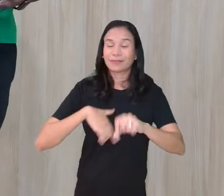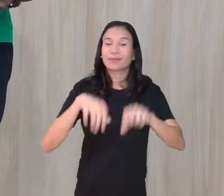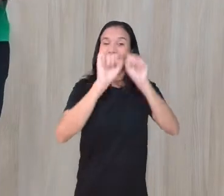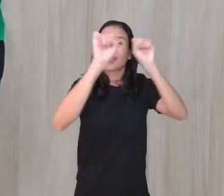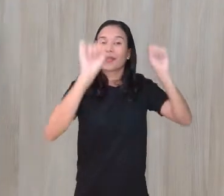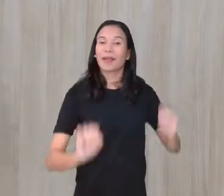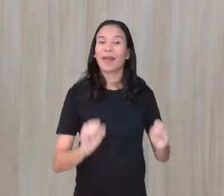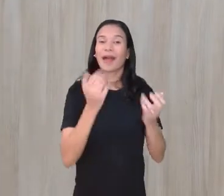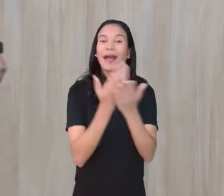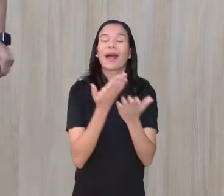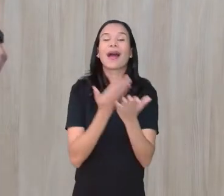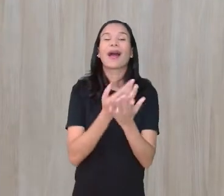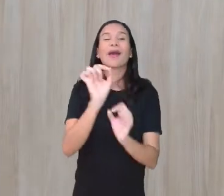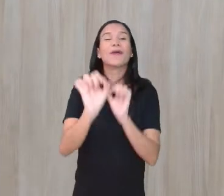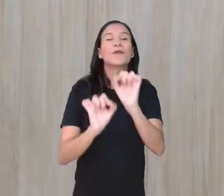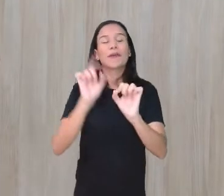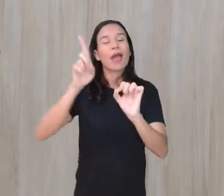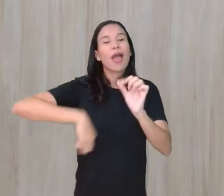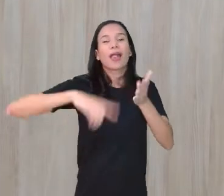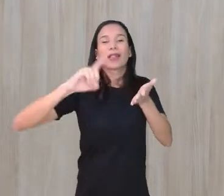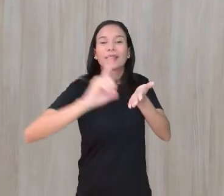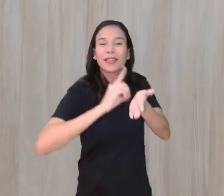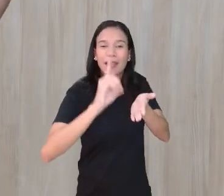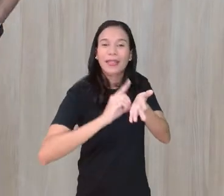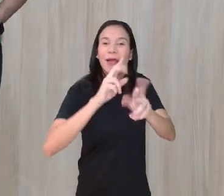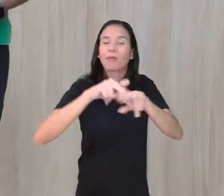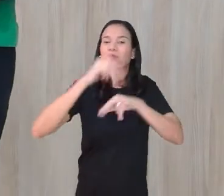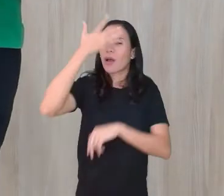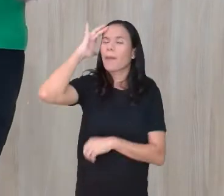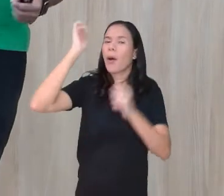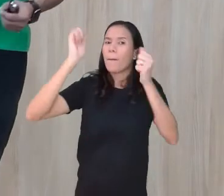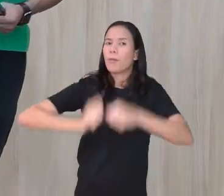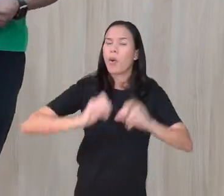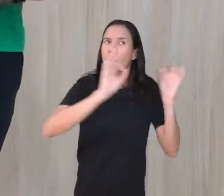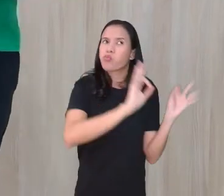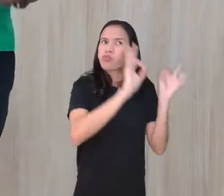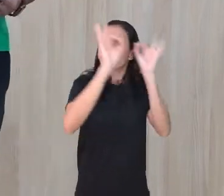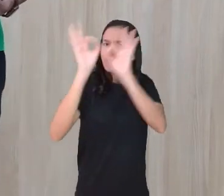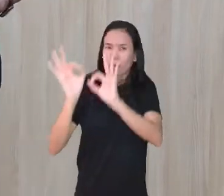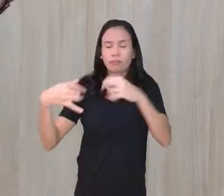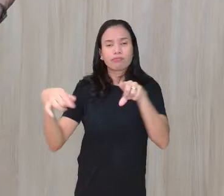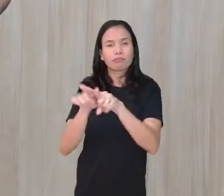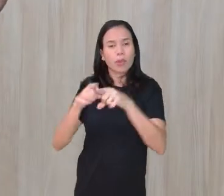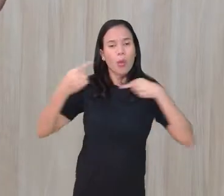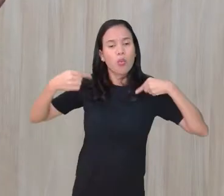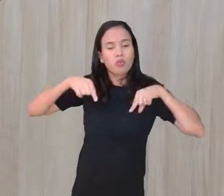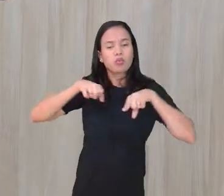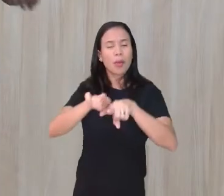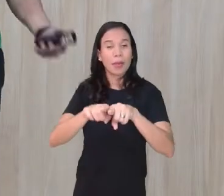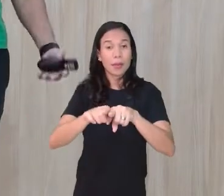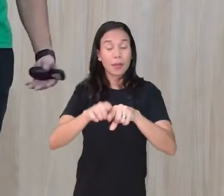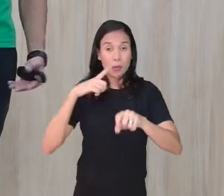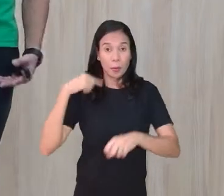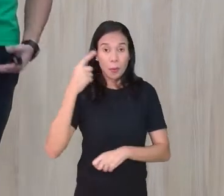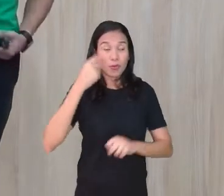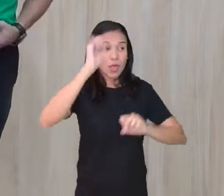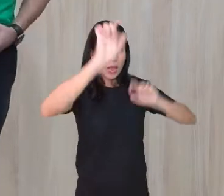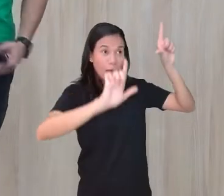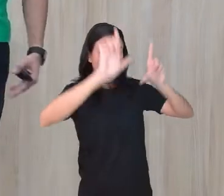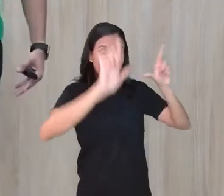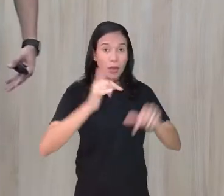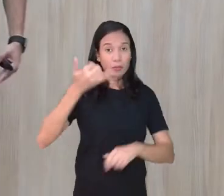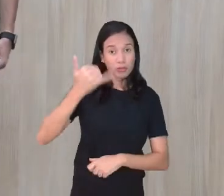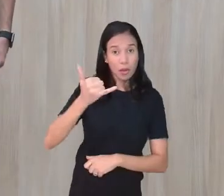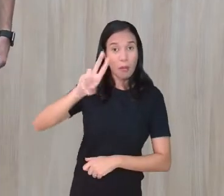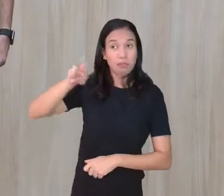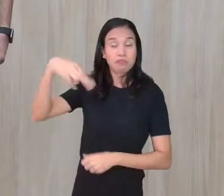sistema de aula é um sistema de aula digital, onde você pode acompanhar e assistir essa aula através da TV, do celular